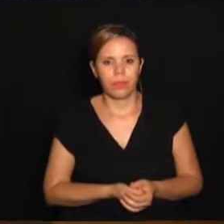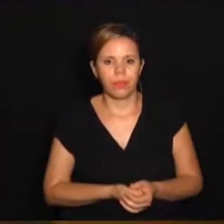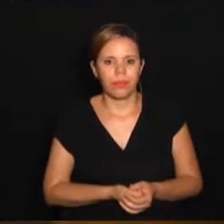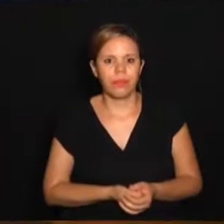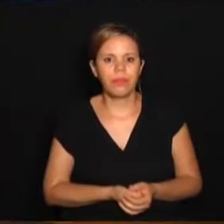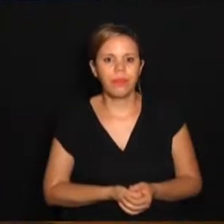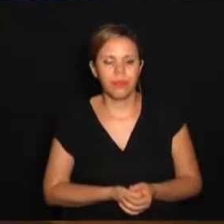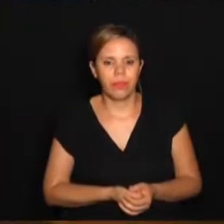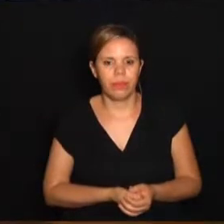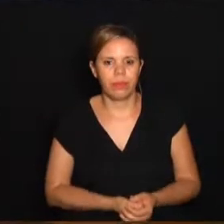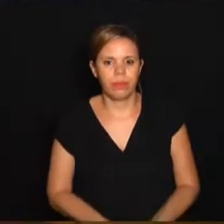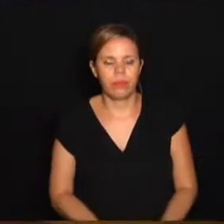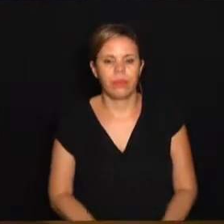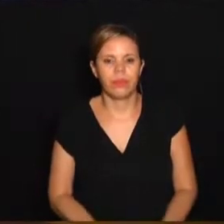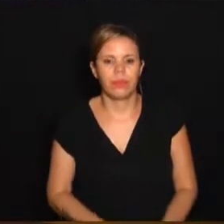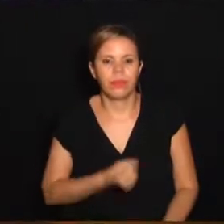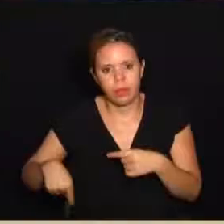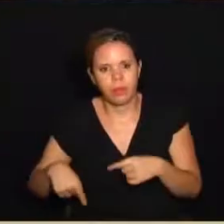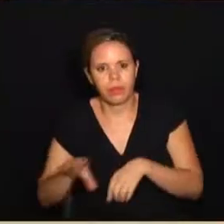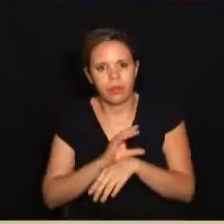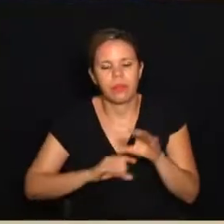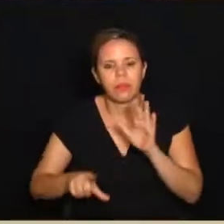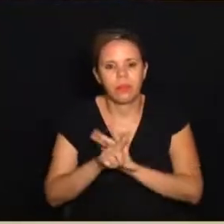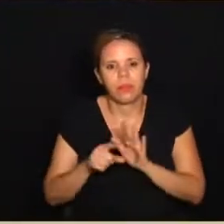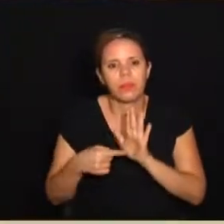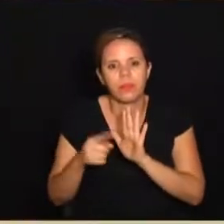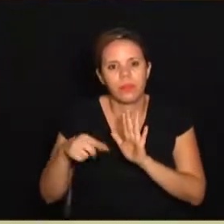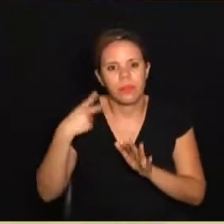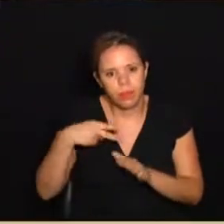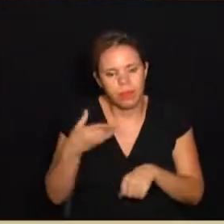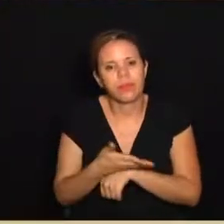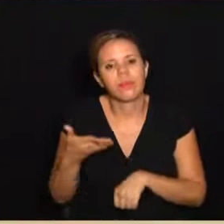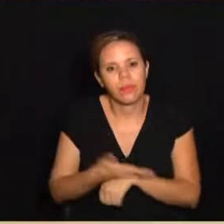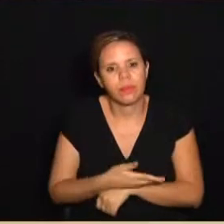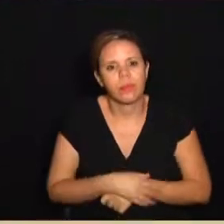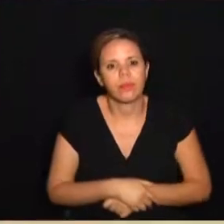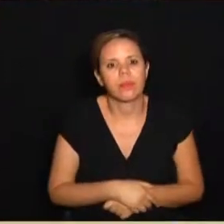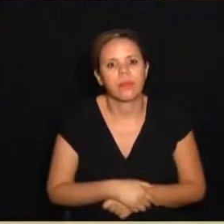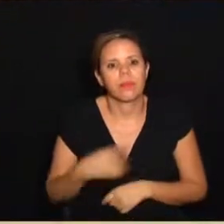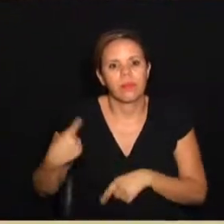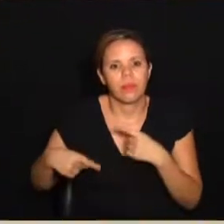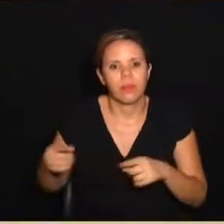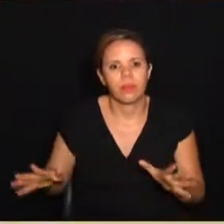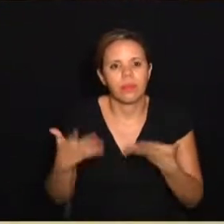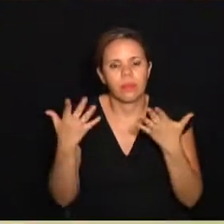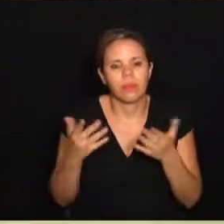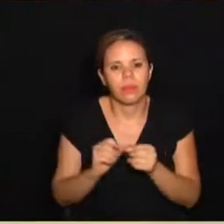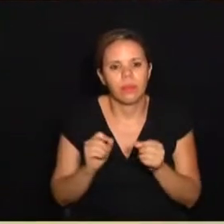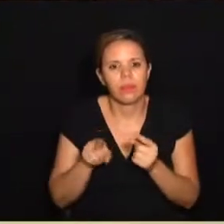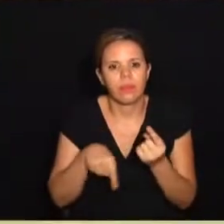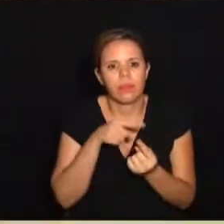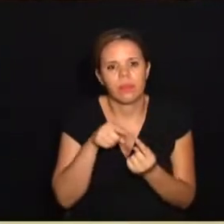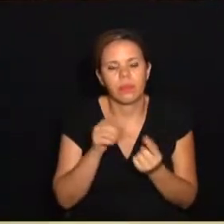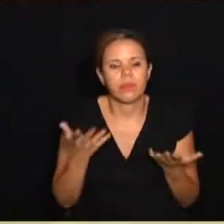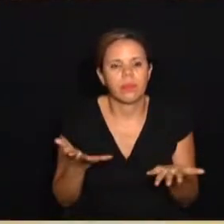para a cidade que estão em tramitação na casa isso mostra que os vereadores estão participando e essa discussão a calourada foi no sentido